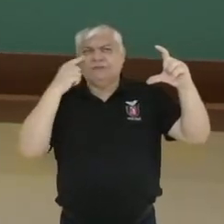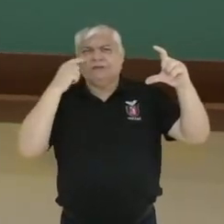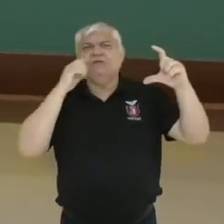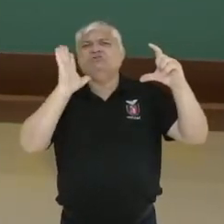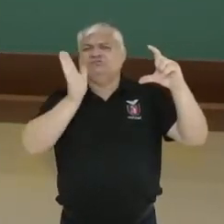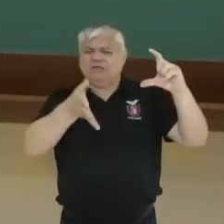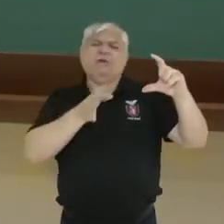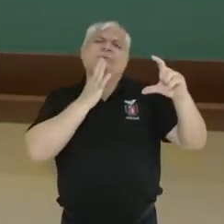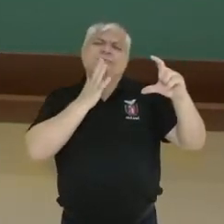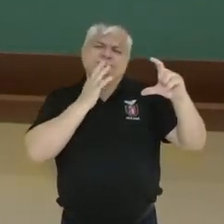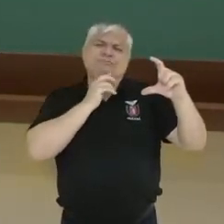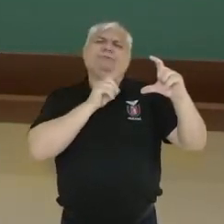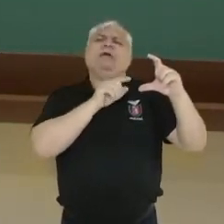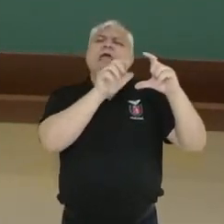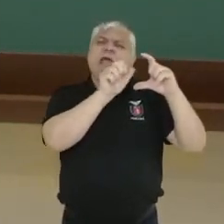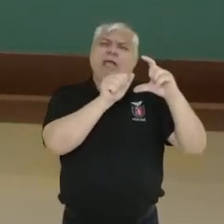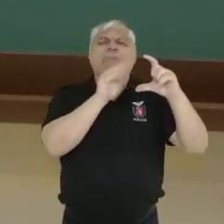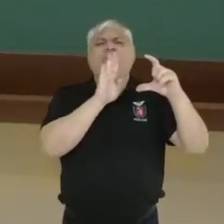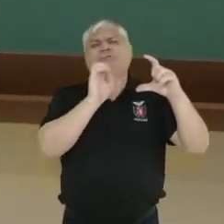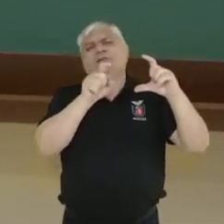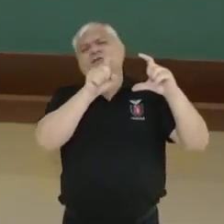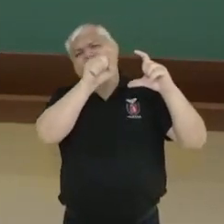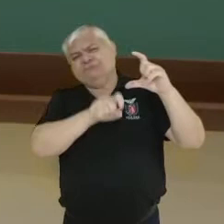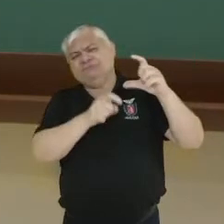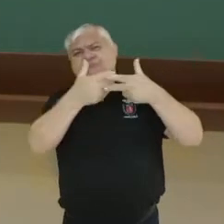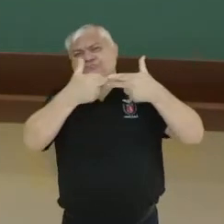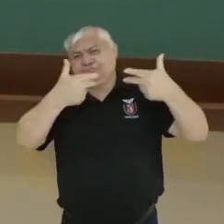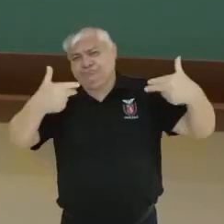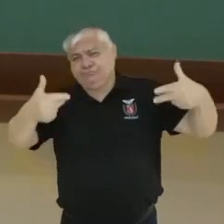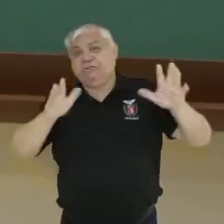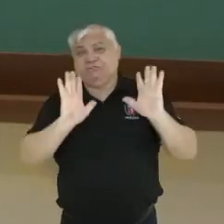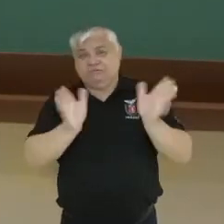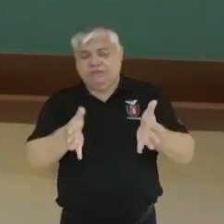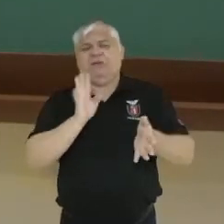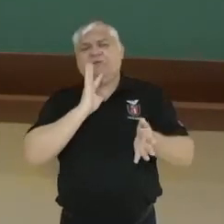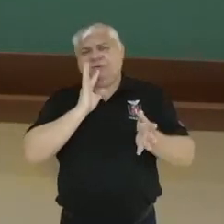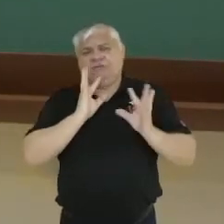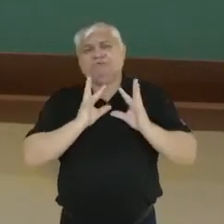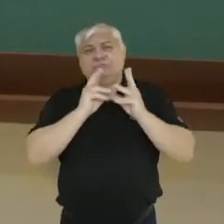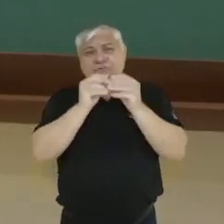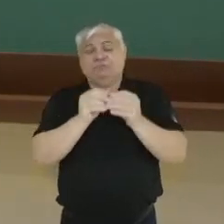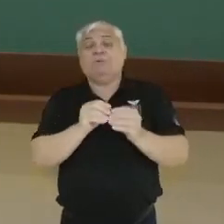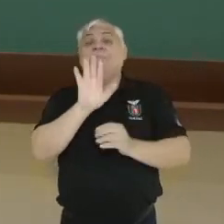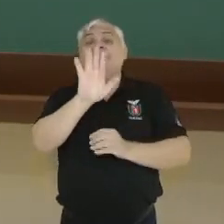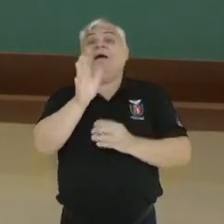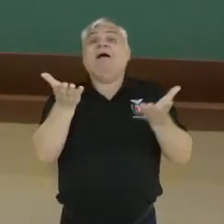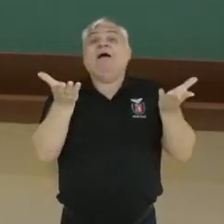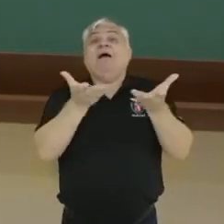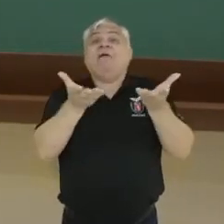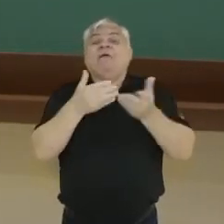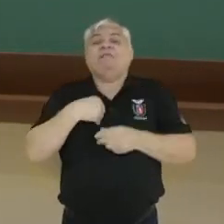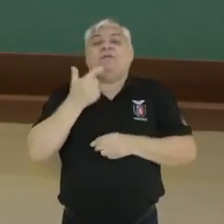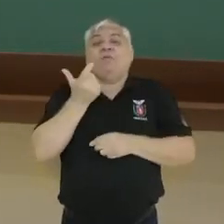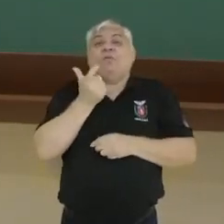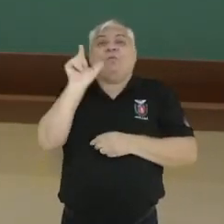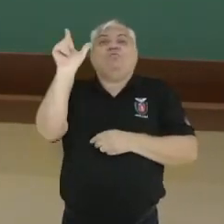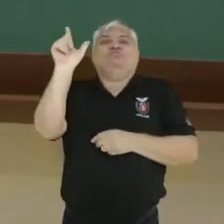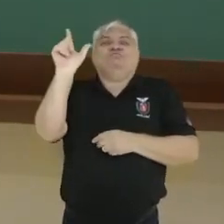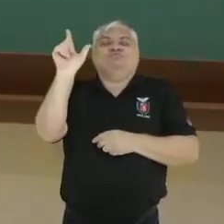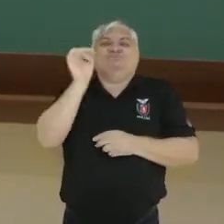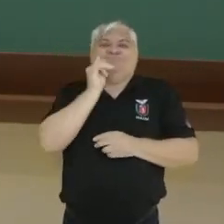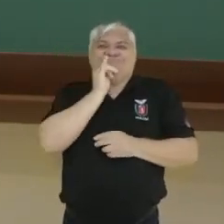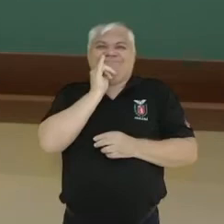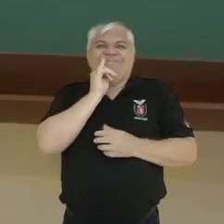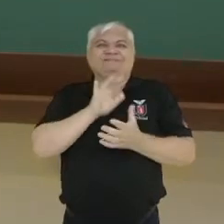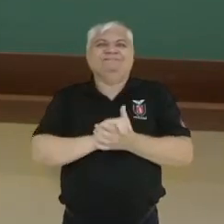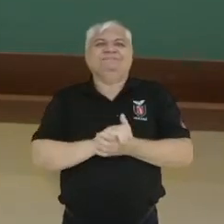equações da circunferência, como a gente representa a equação geral, a equação reduzida, mas nós vamos ter um outro foco. Qual seria o